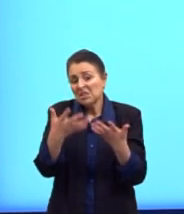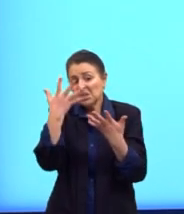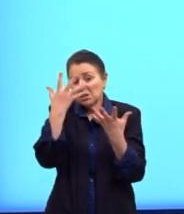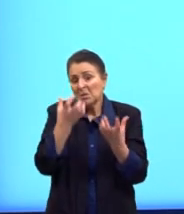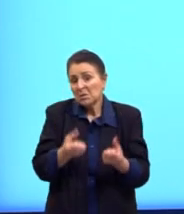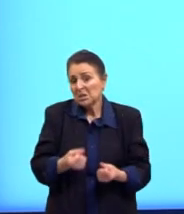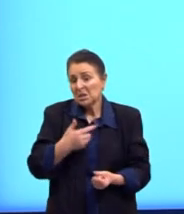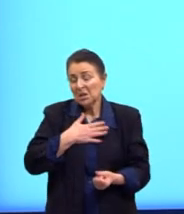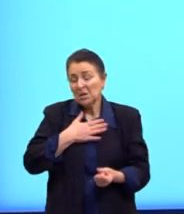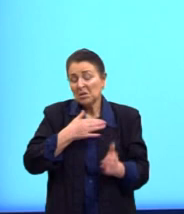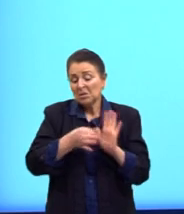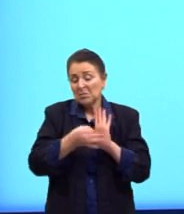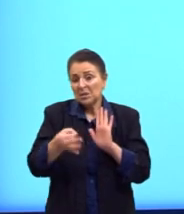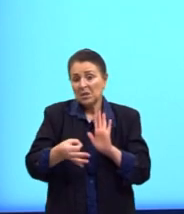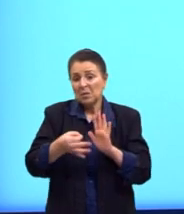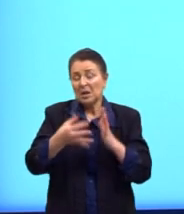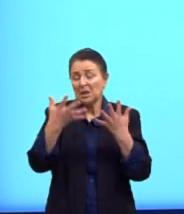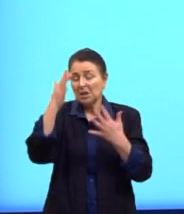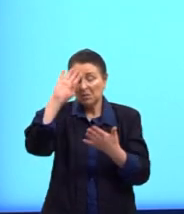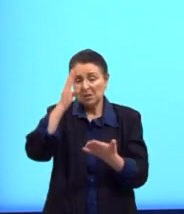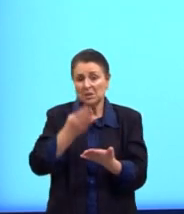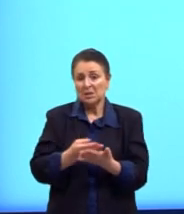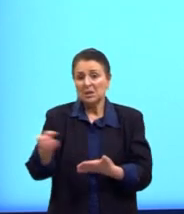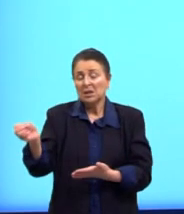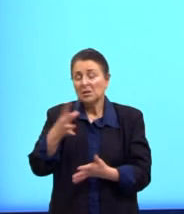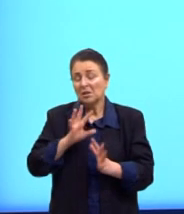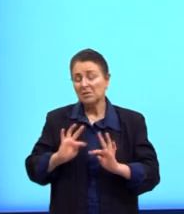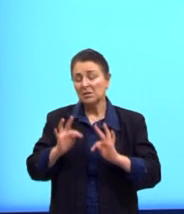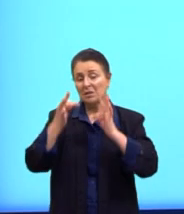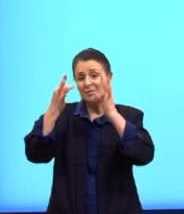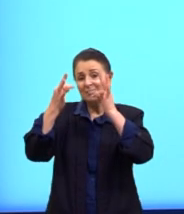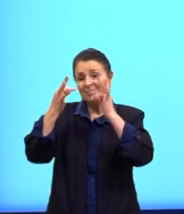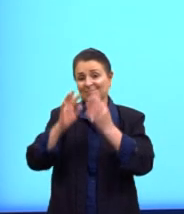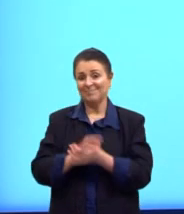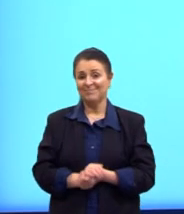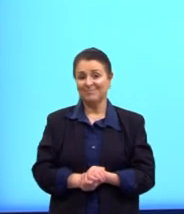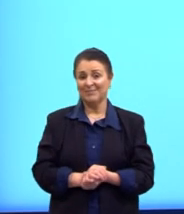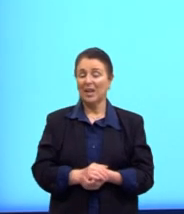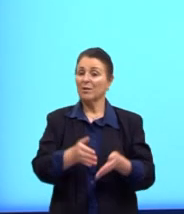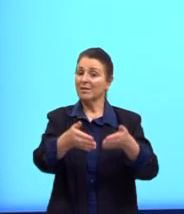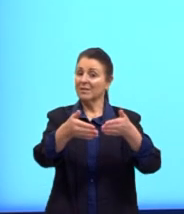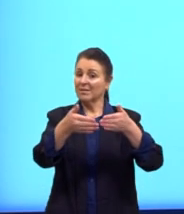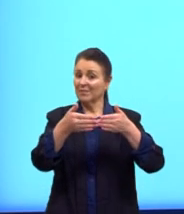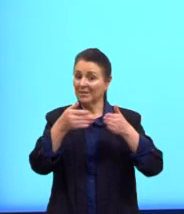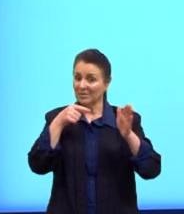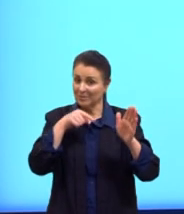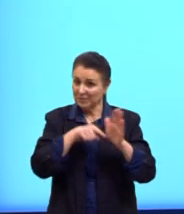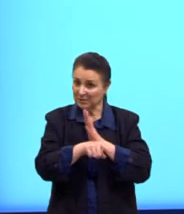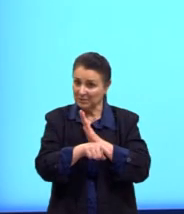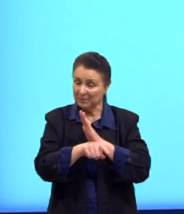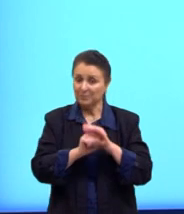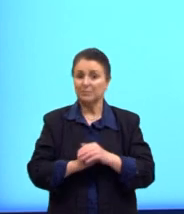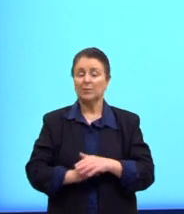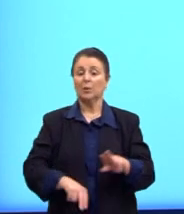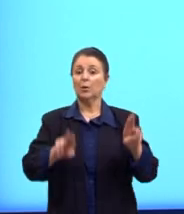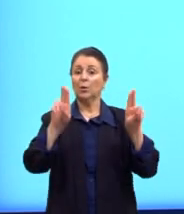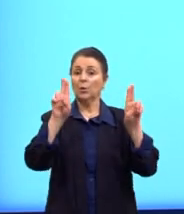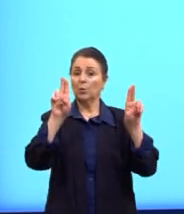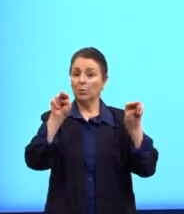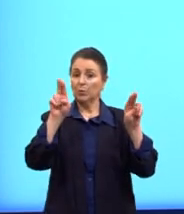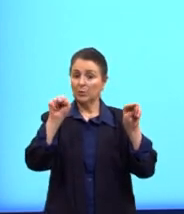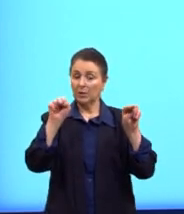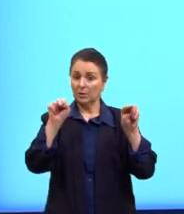não acreditar nas novas tecnologias tá que que nos pede aqui a questão o texto